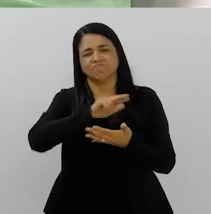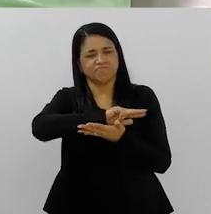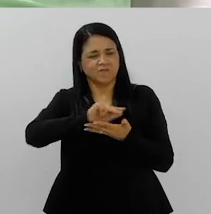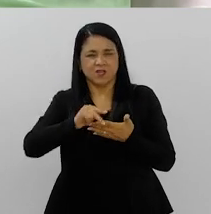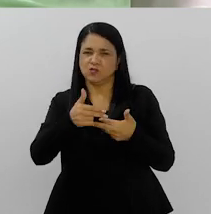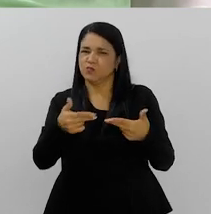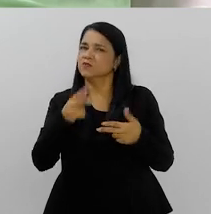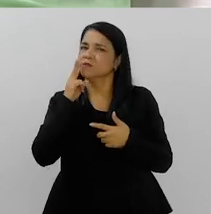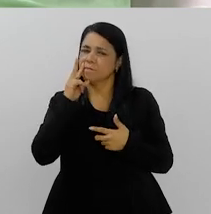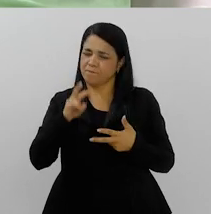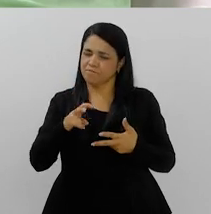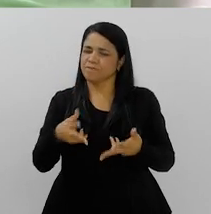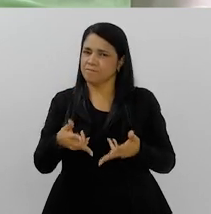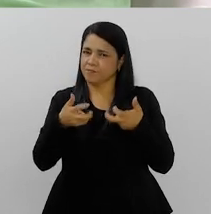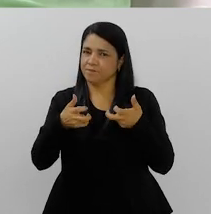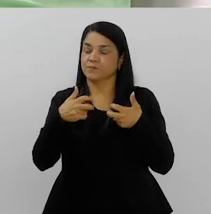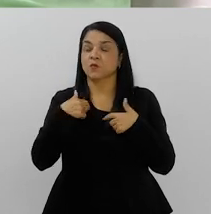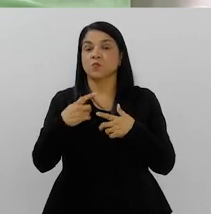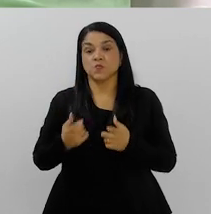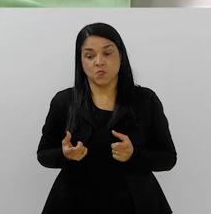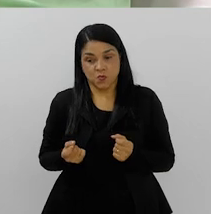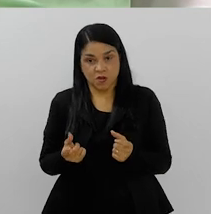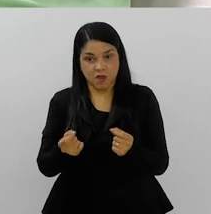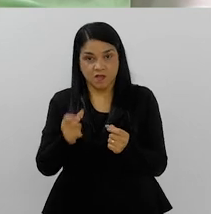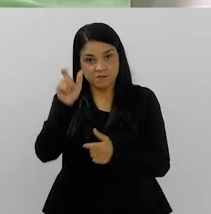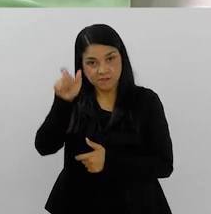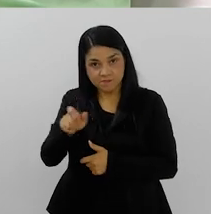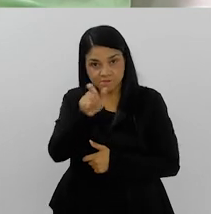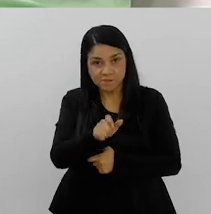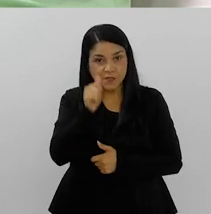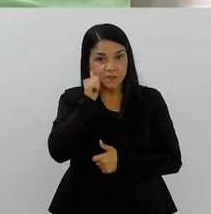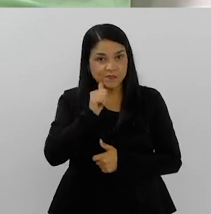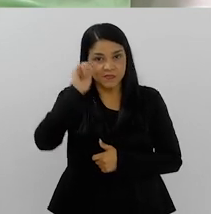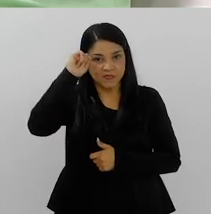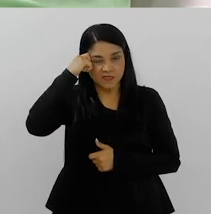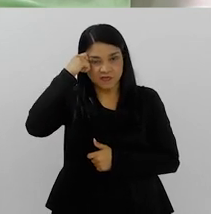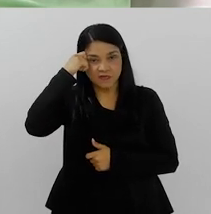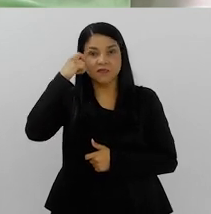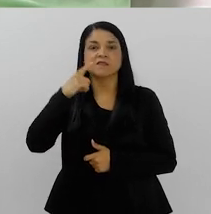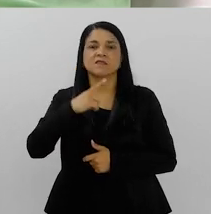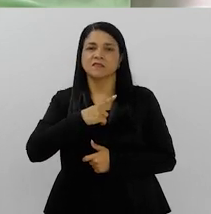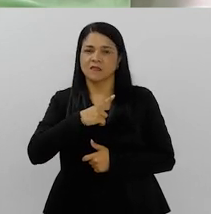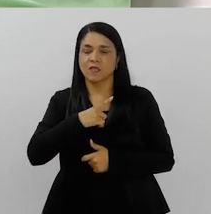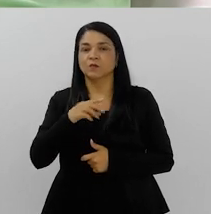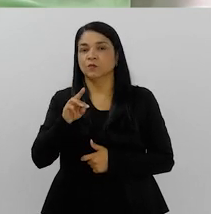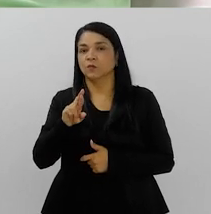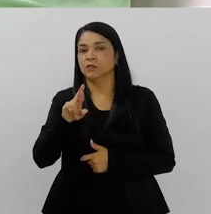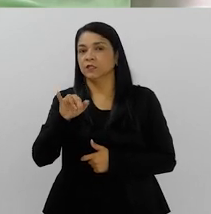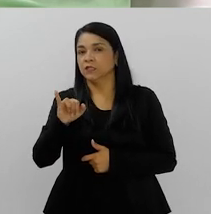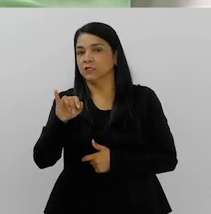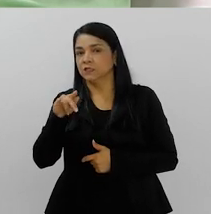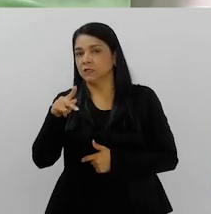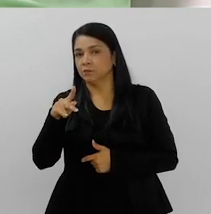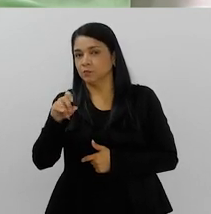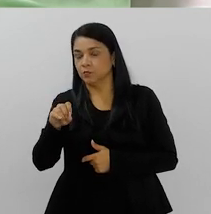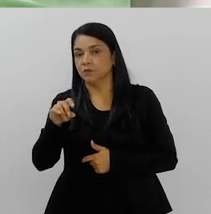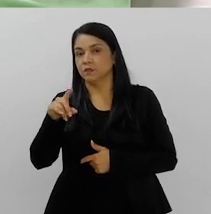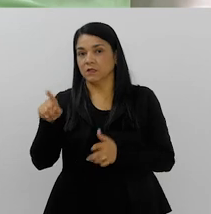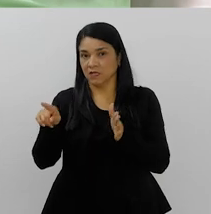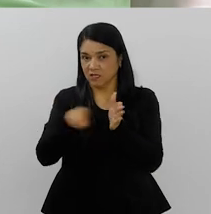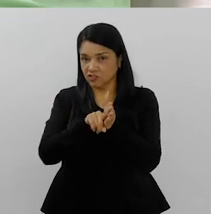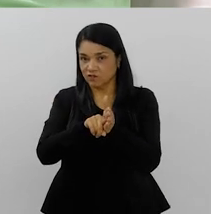várias situações né então o câncer nessas mulheres tem a questão do triplo negativo mas